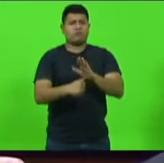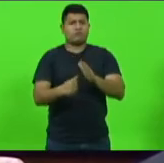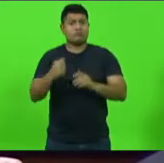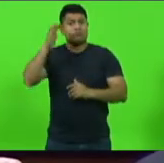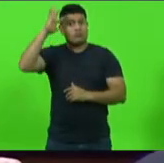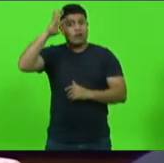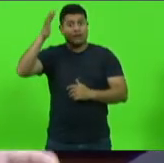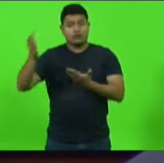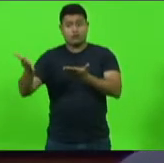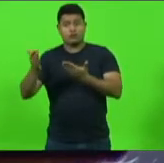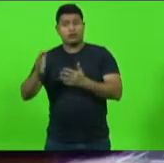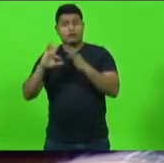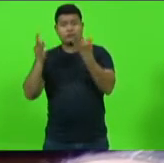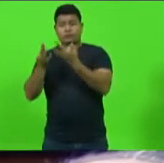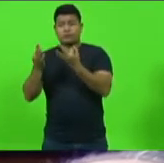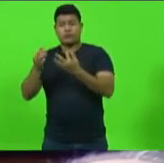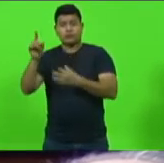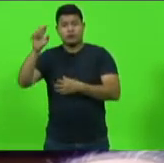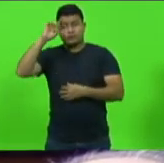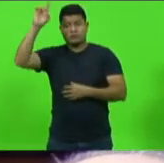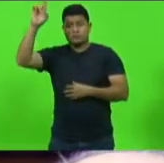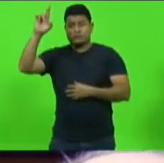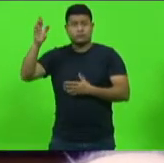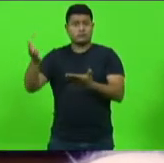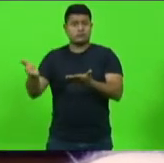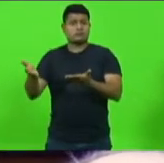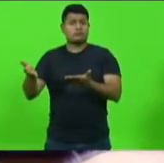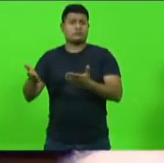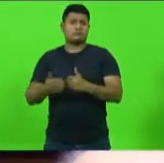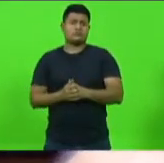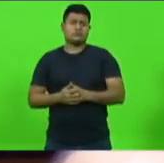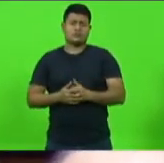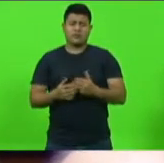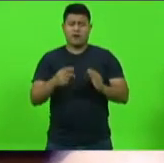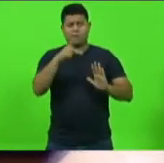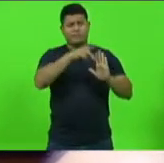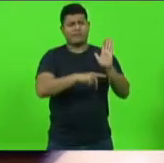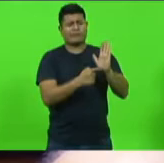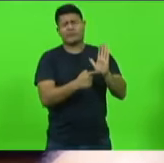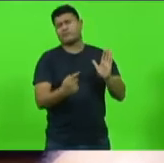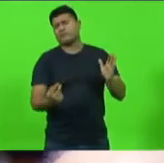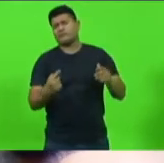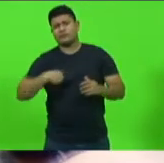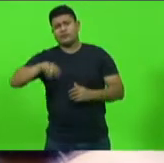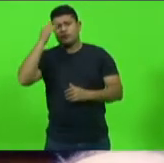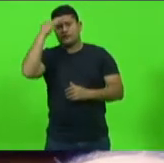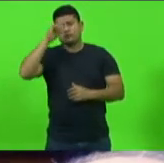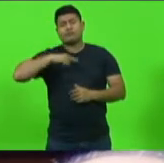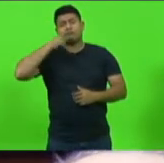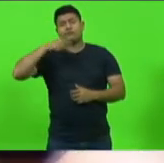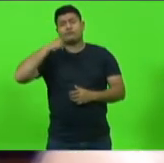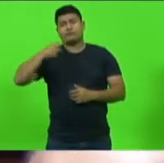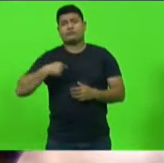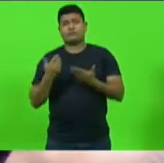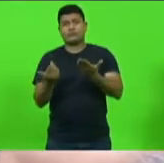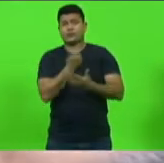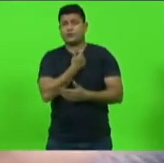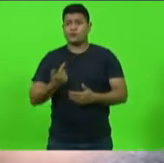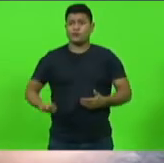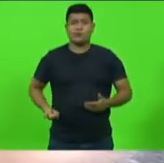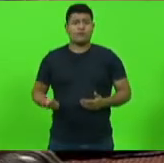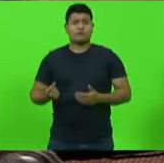ali. Então, projeto realmente que a gente não consegue compreender e que mundo o governador está vivendo.